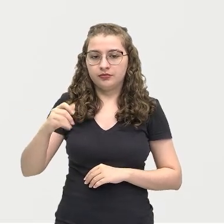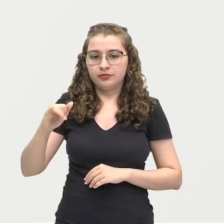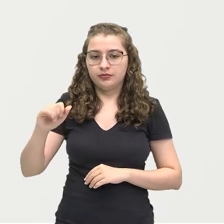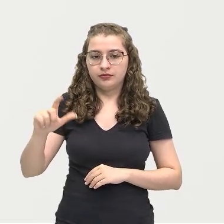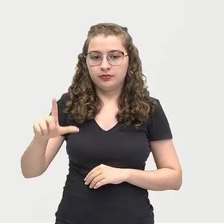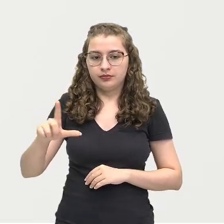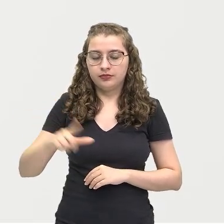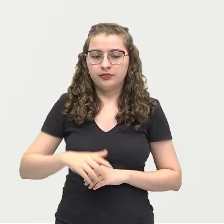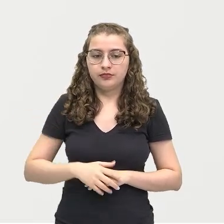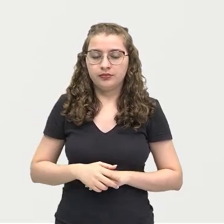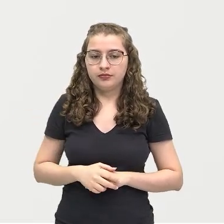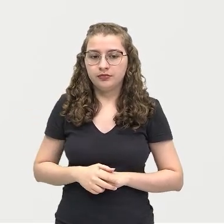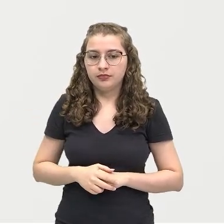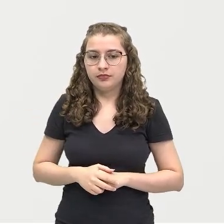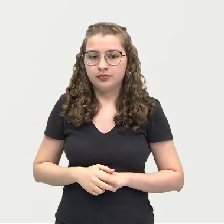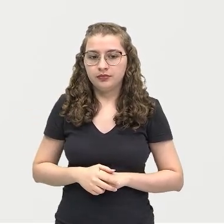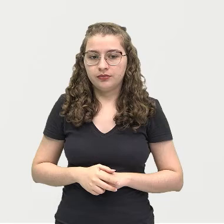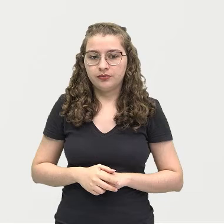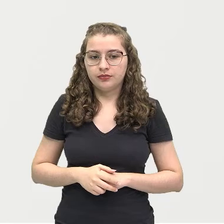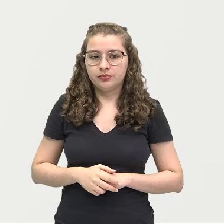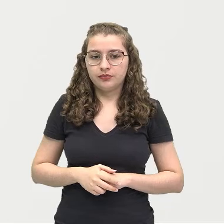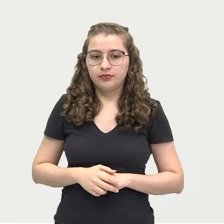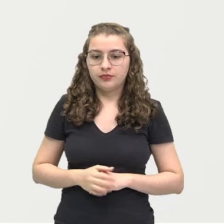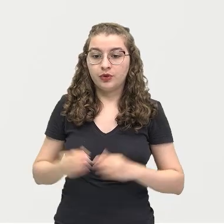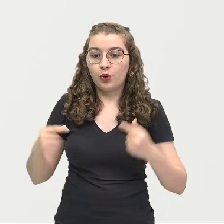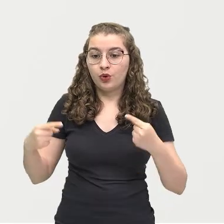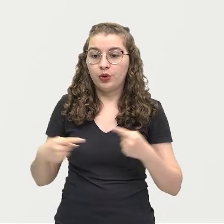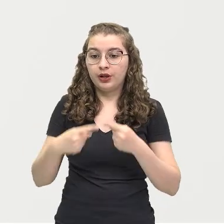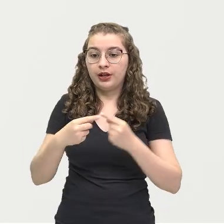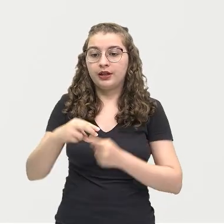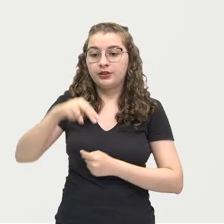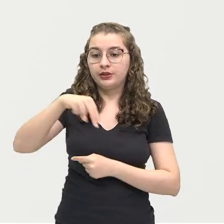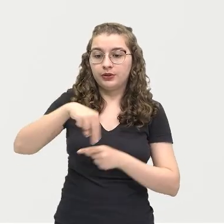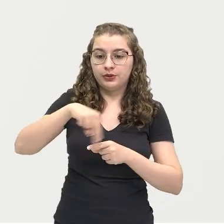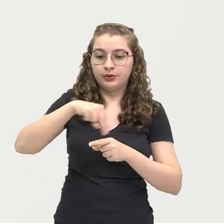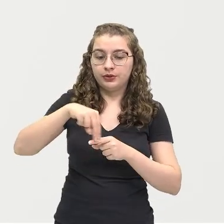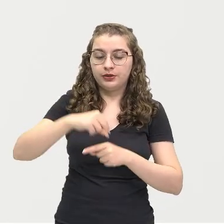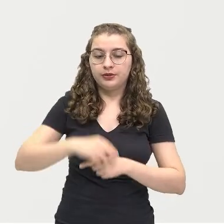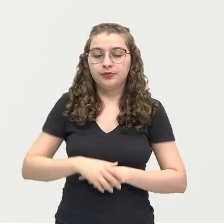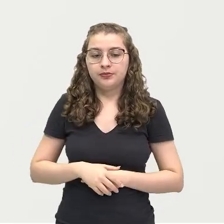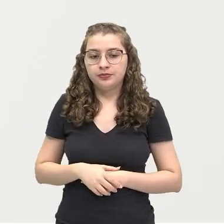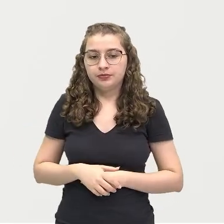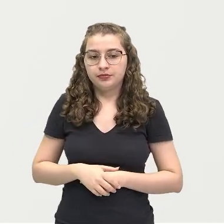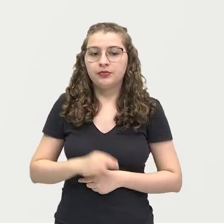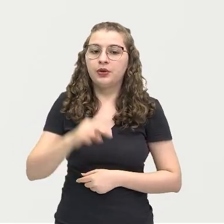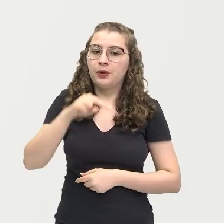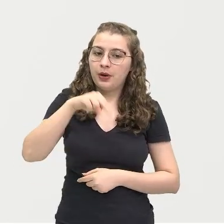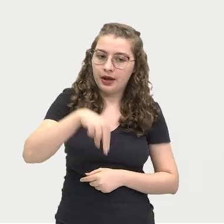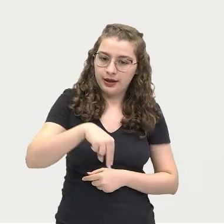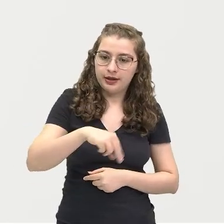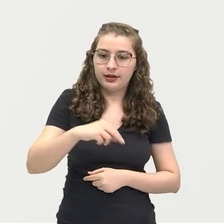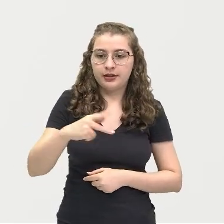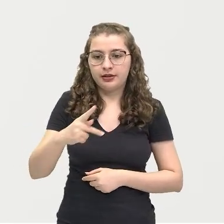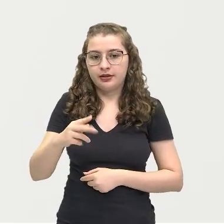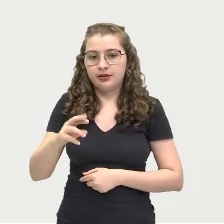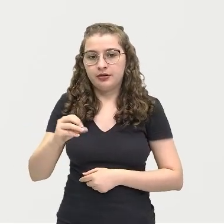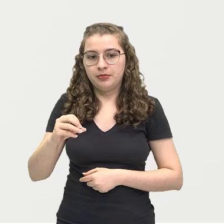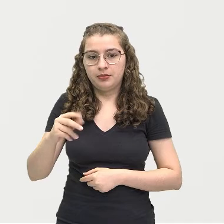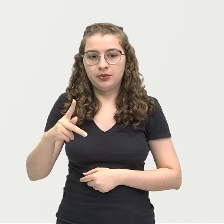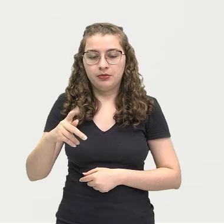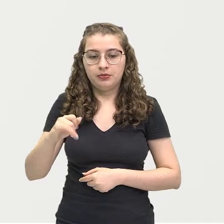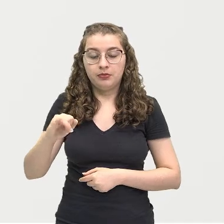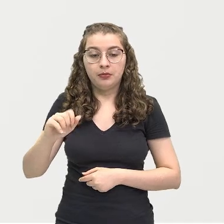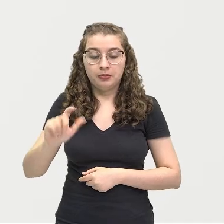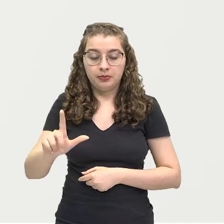E onde é que está o propil? No nitrogênio. Por isso que é N-propil. Eu preciso dizer que